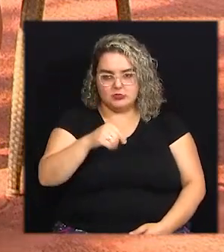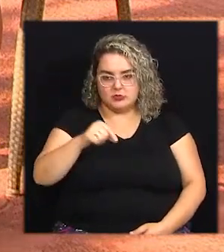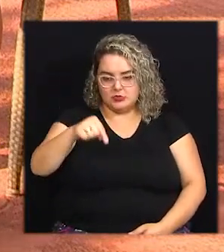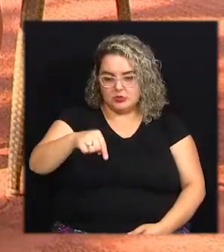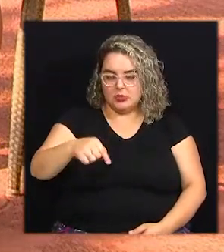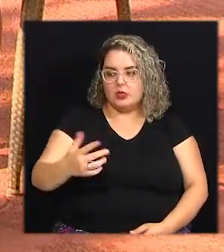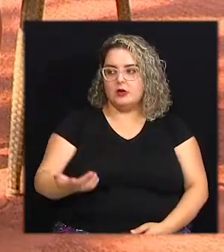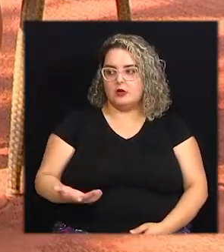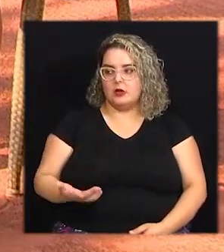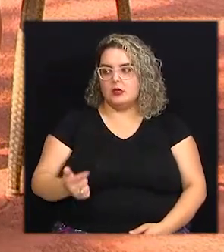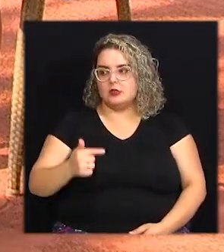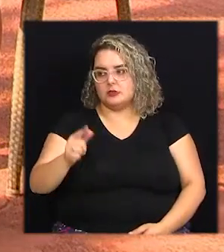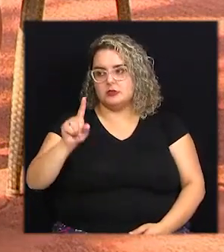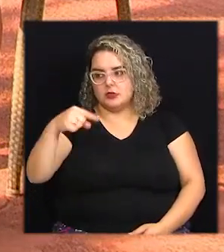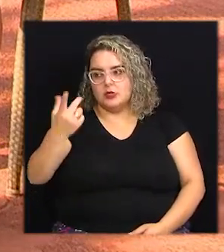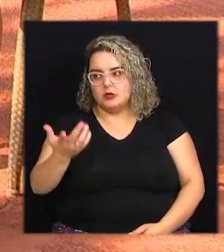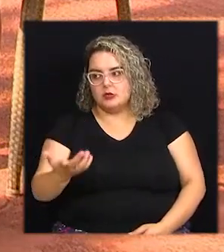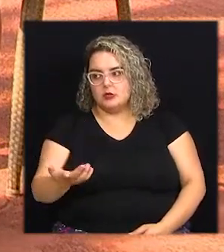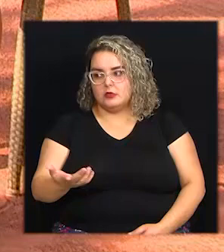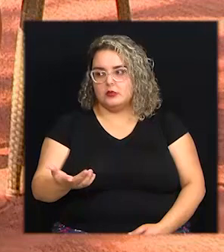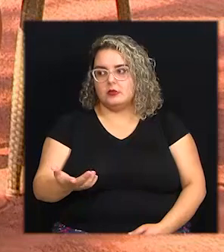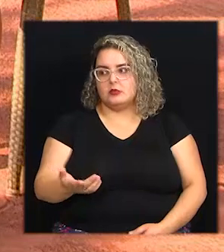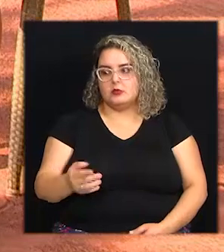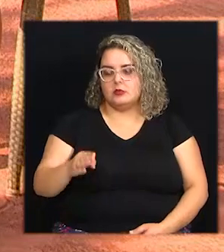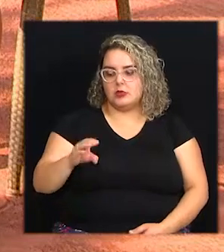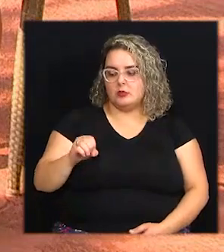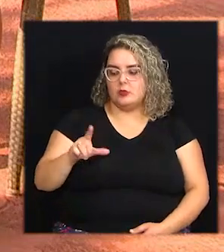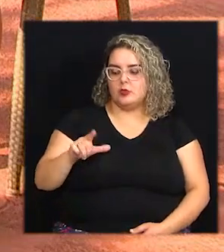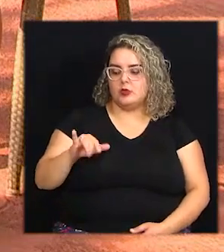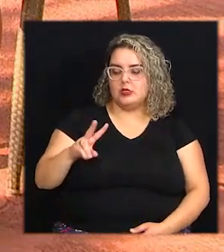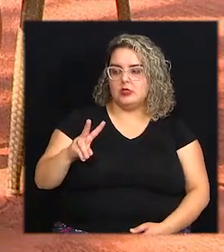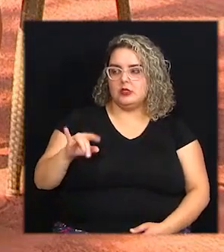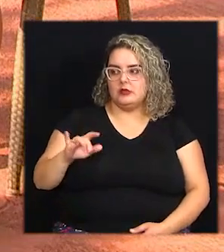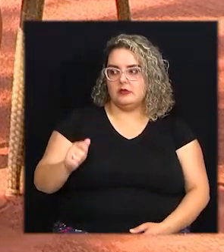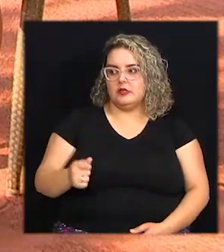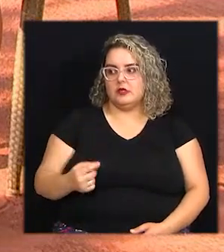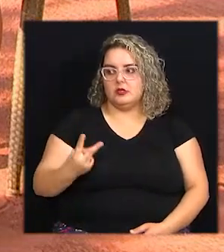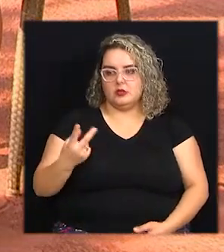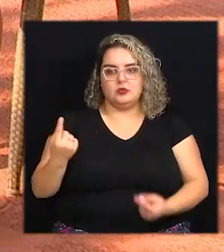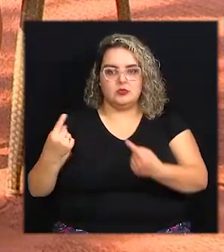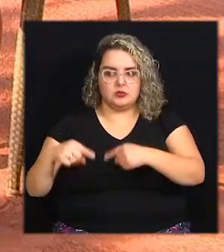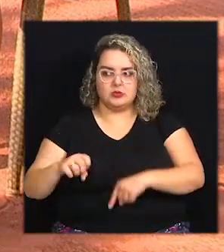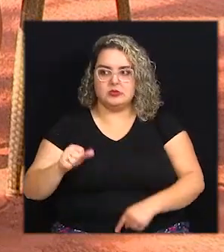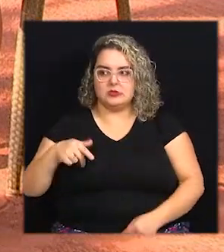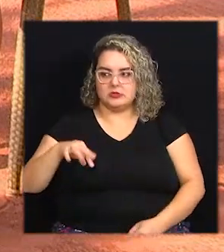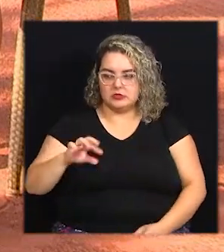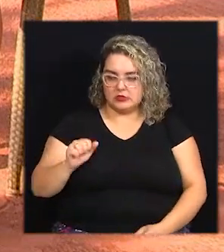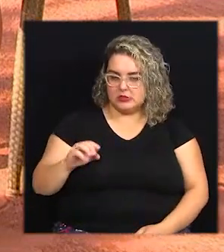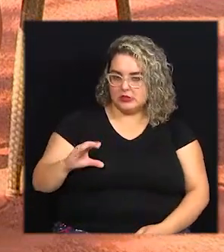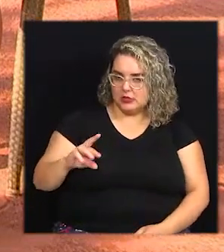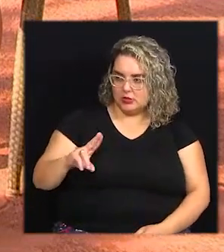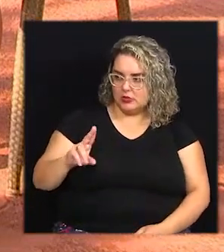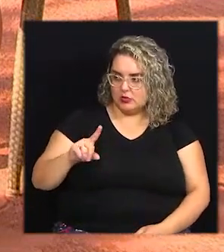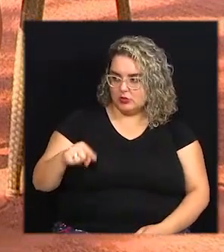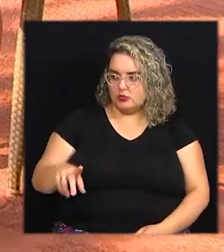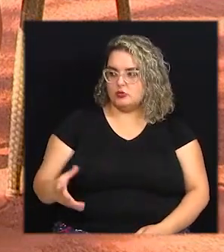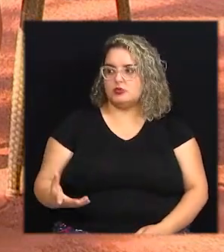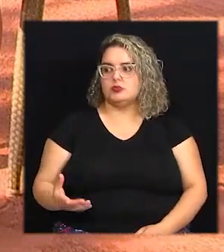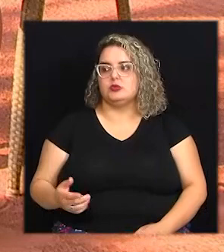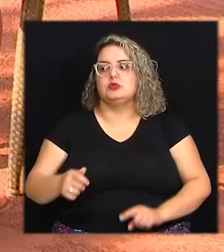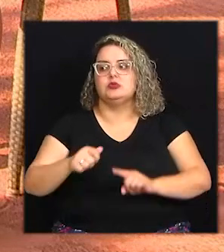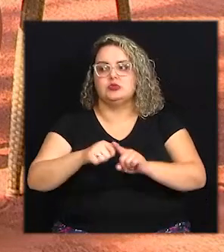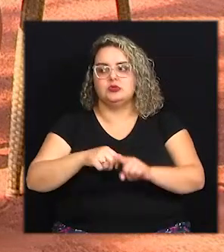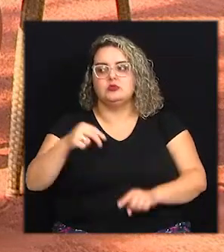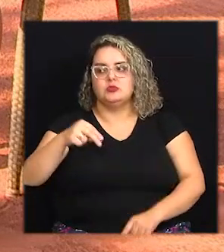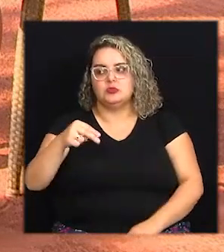Dia 20 agora, semana que vem, eu tô indo para Bolívia, jogar dois torneios em Santa Cruz. E no